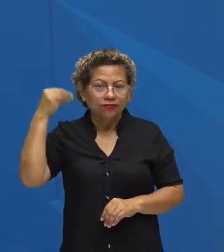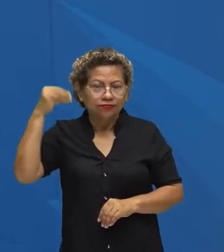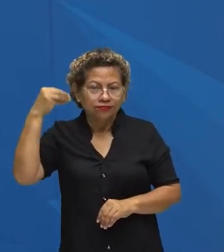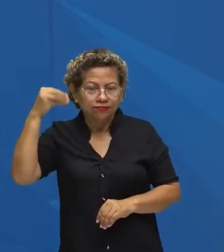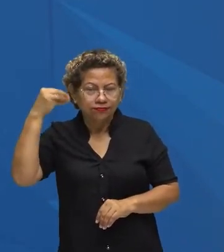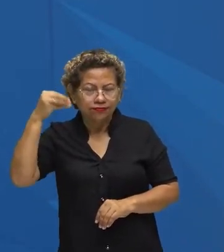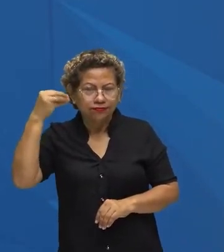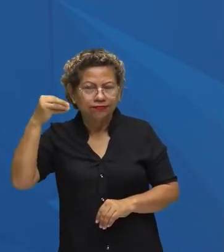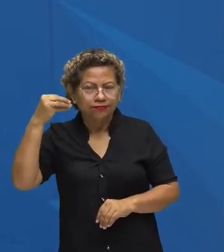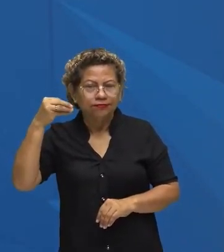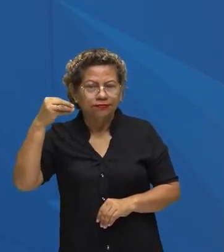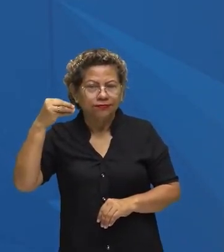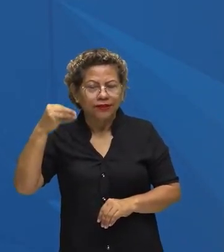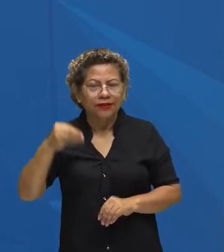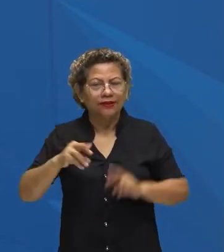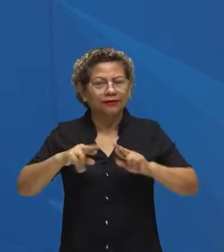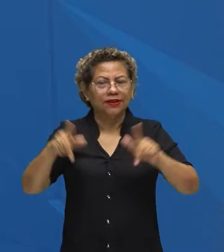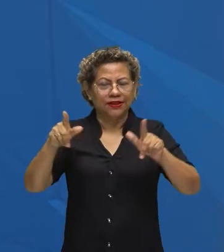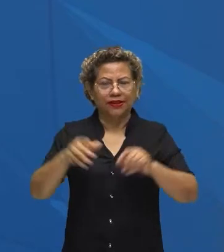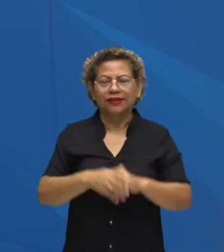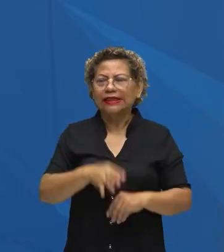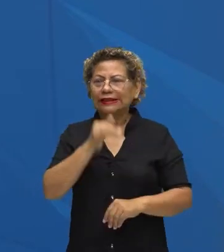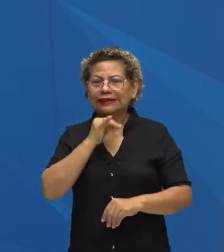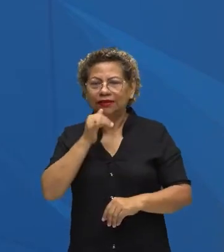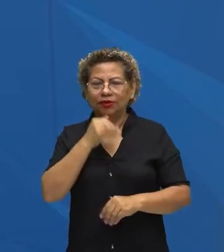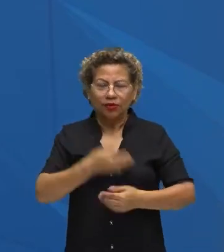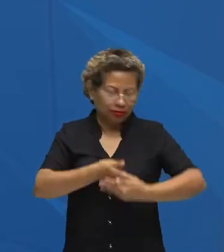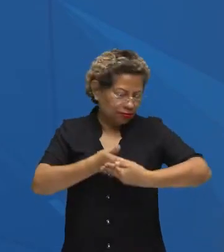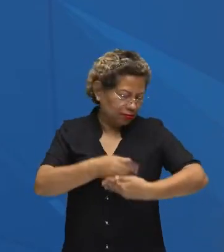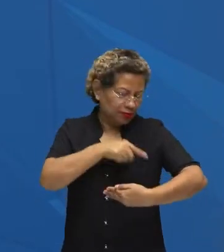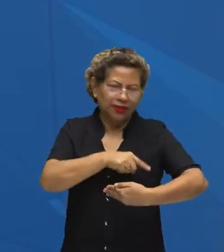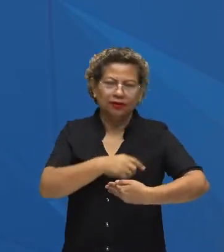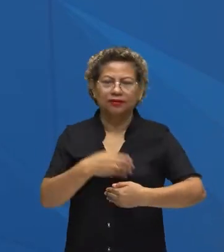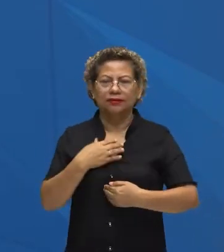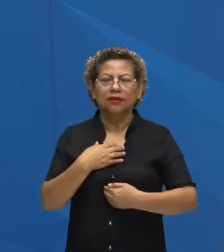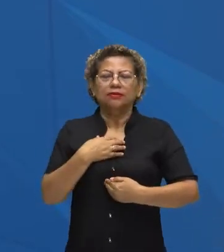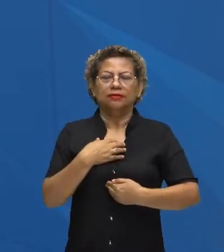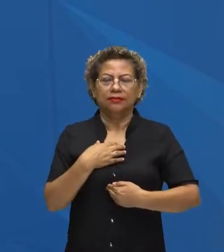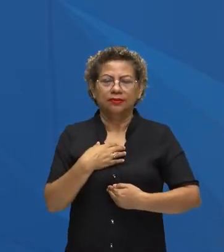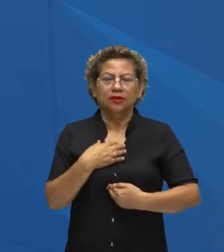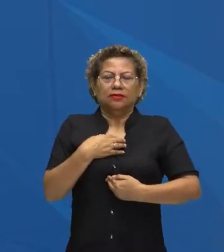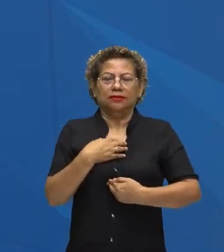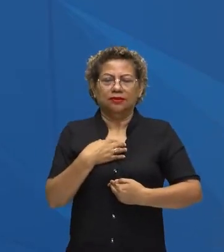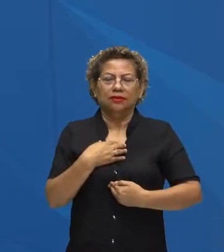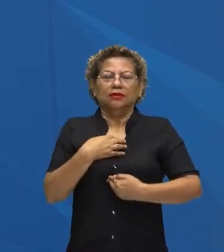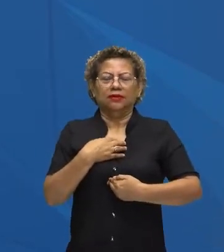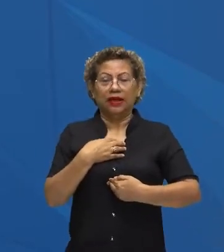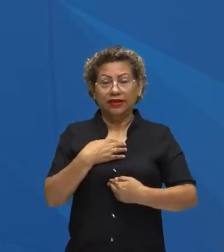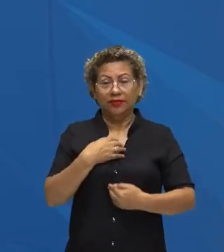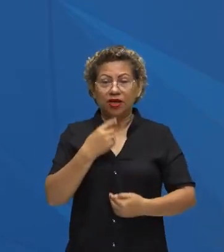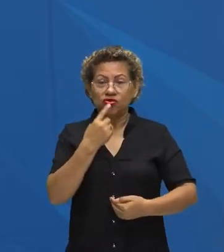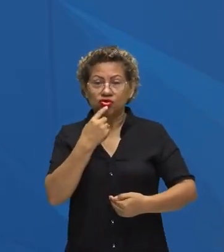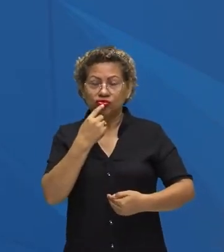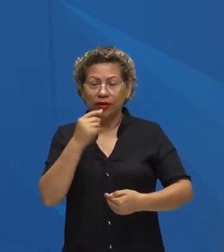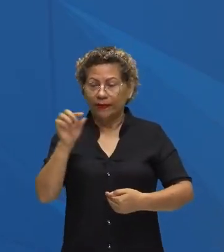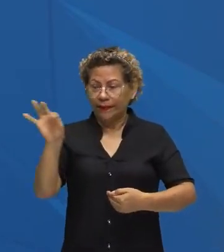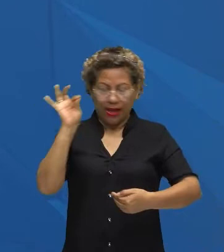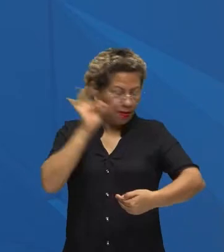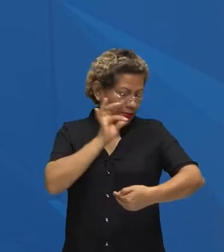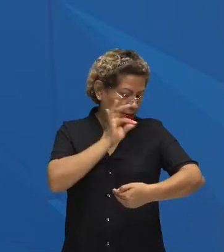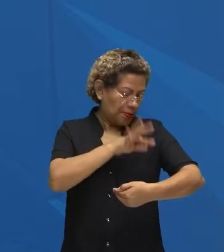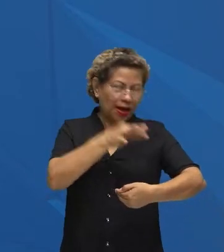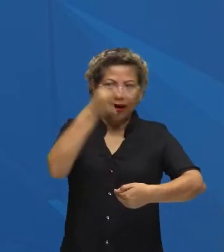com soluço, né? E coloca ali aquela linha, né? Aquela coisinha vermelhinha assim na testa. Não tem nada que comprove que